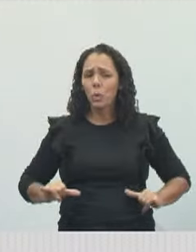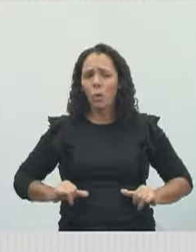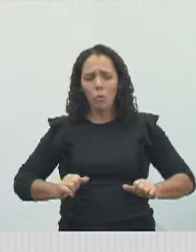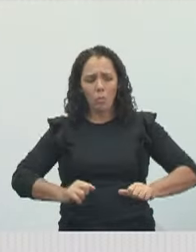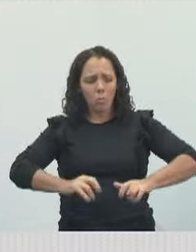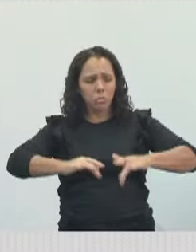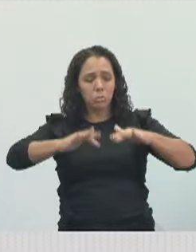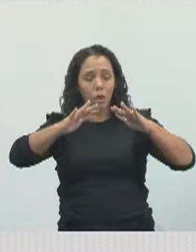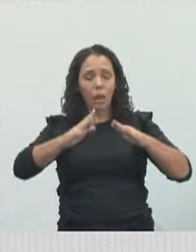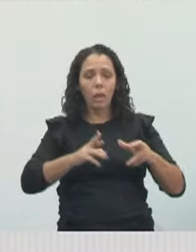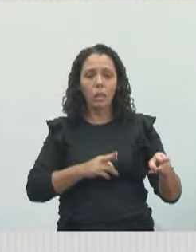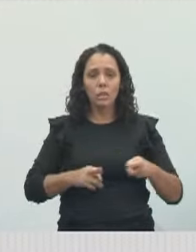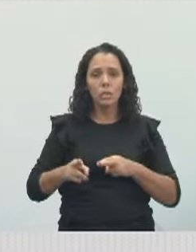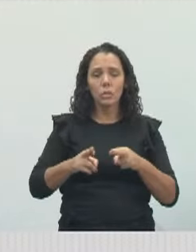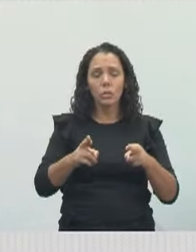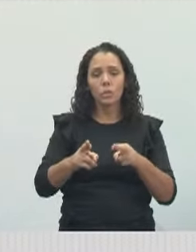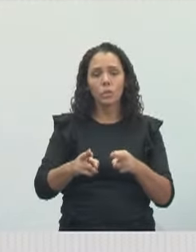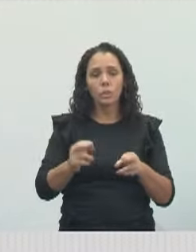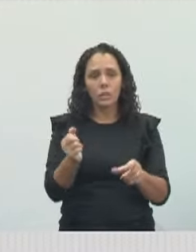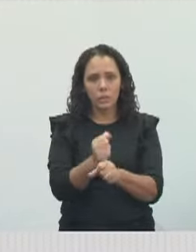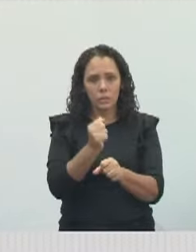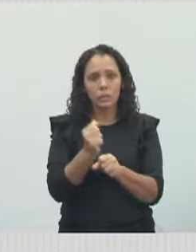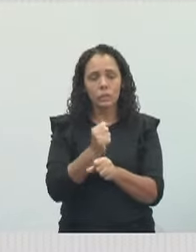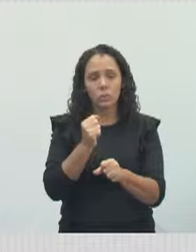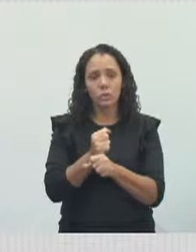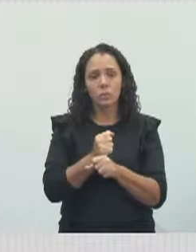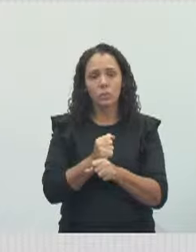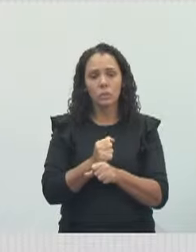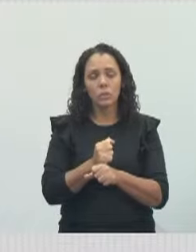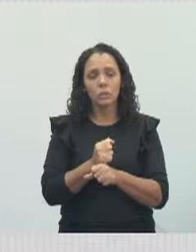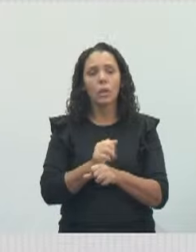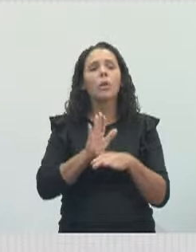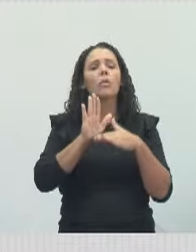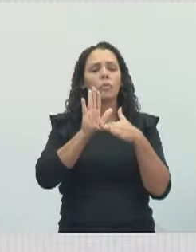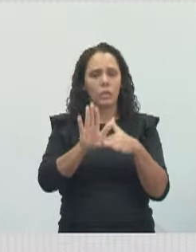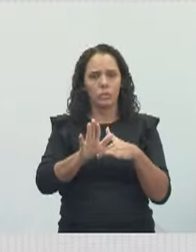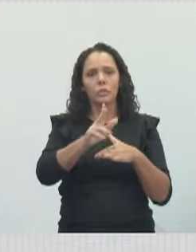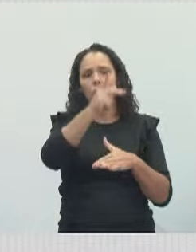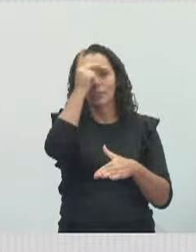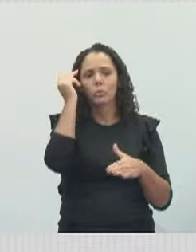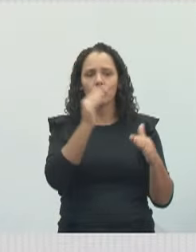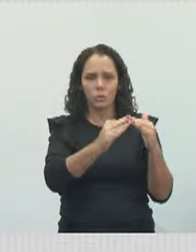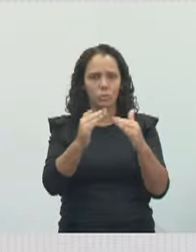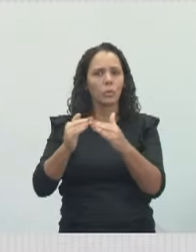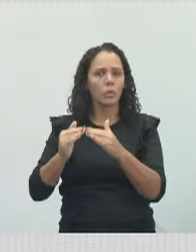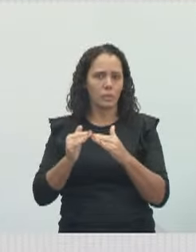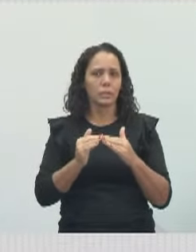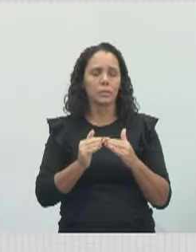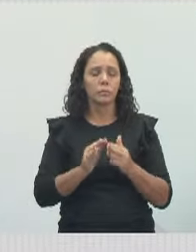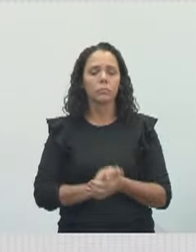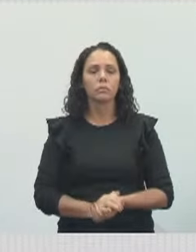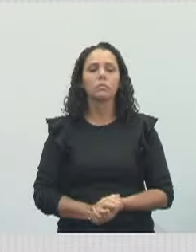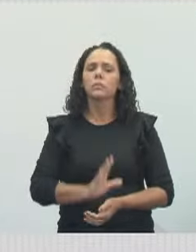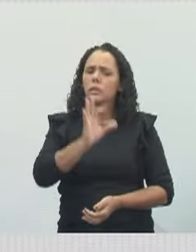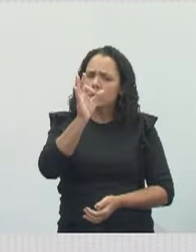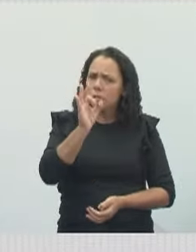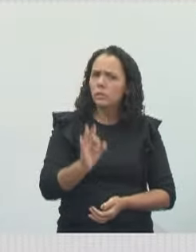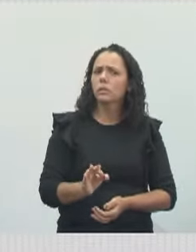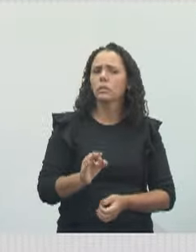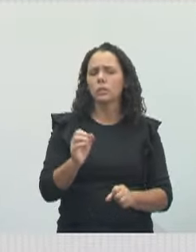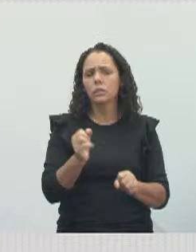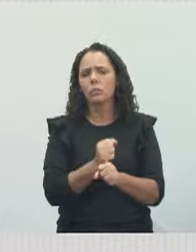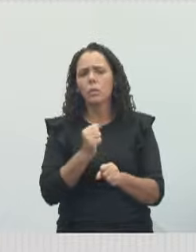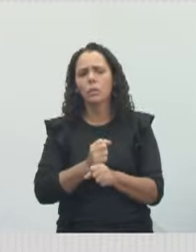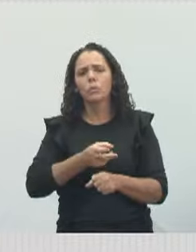e esse rio que está sendo construído, como diz o ditado, ele vai ajudar muito o morador aqui da região, né? Com certeza, Marcelo. Essa é uma obra